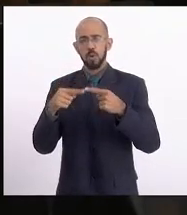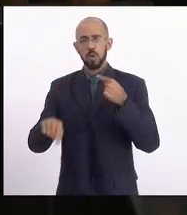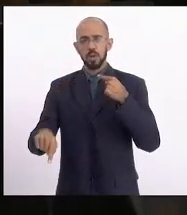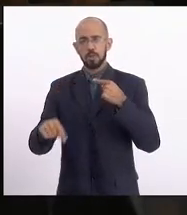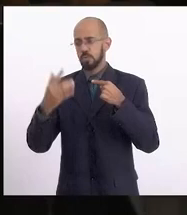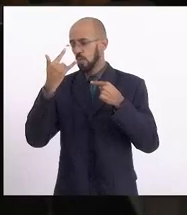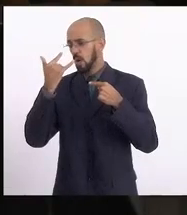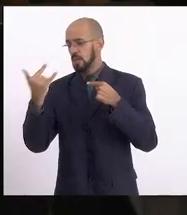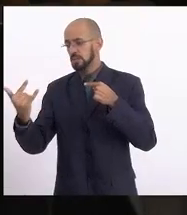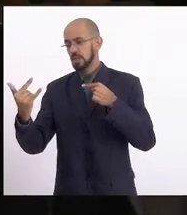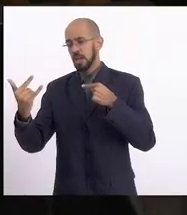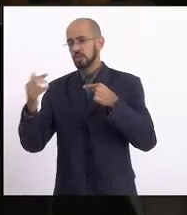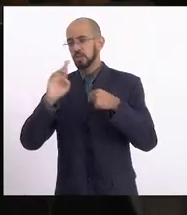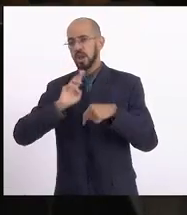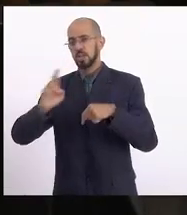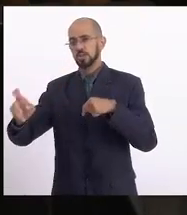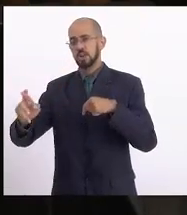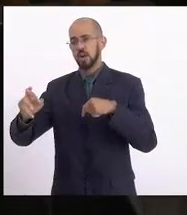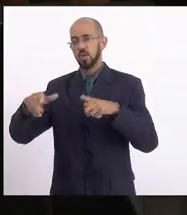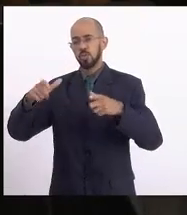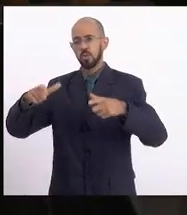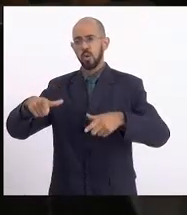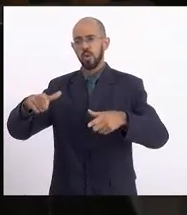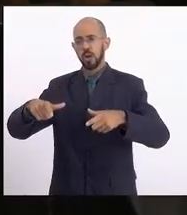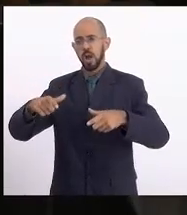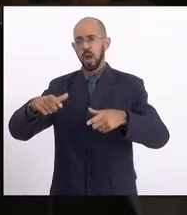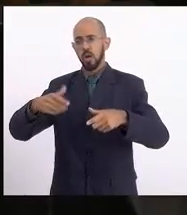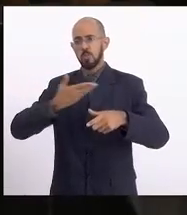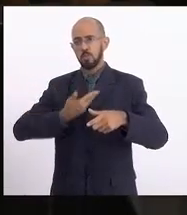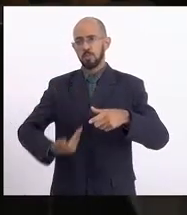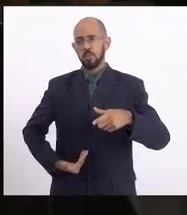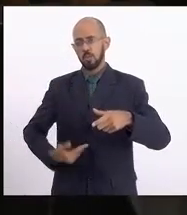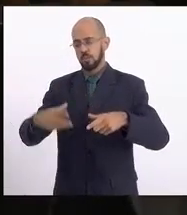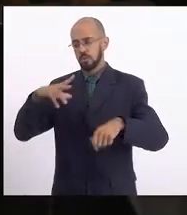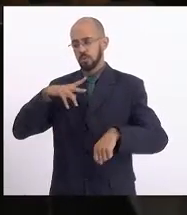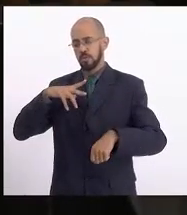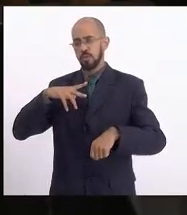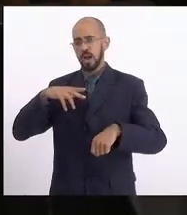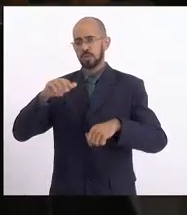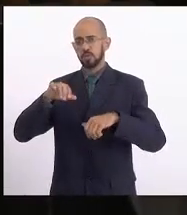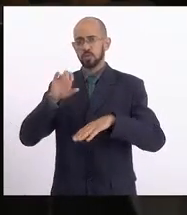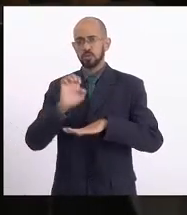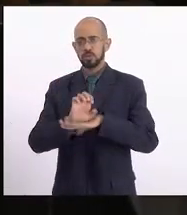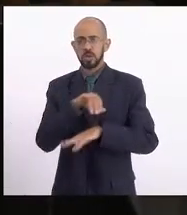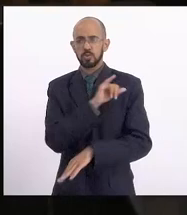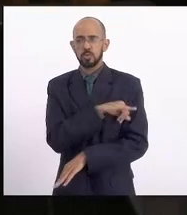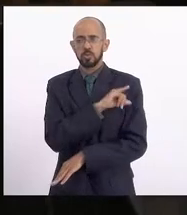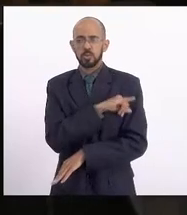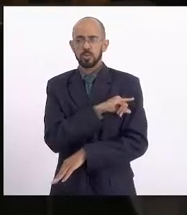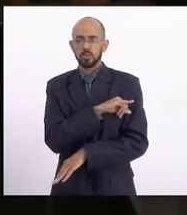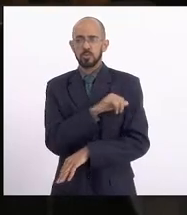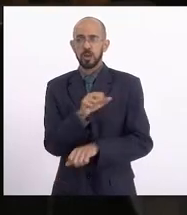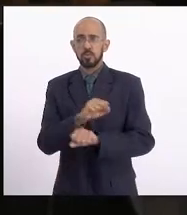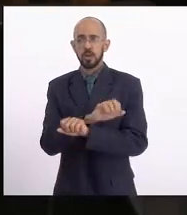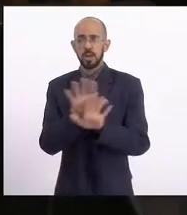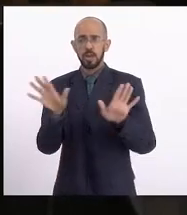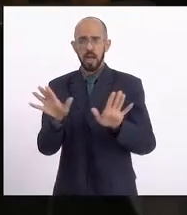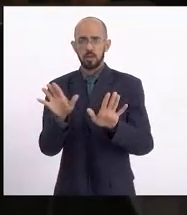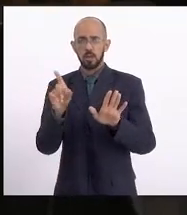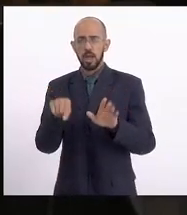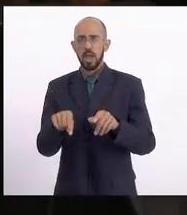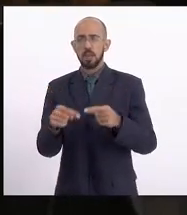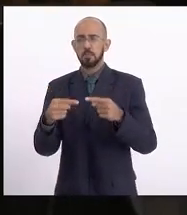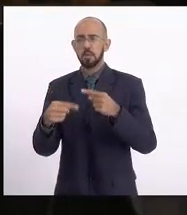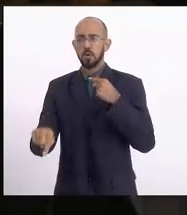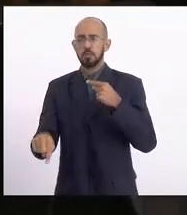religioso em ambientes públicos e privados no estado do Rio de Janeiro. Para ser mais claro e específico, é impedir